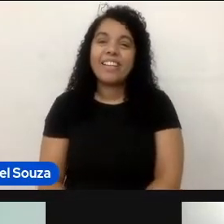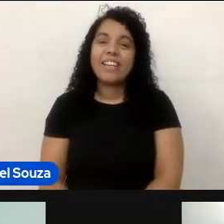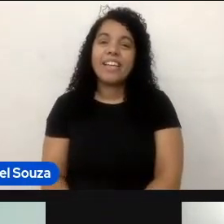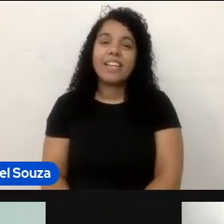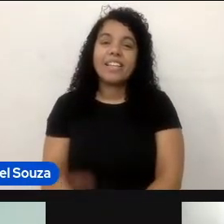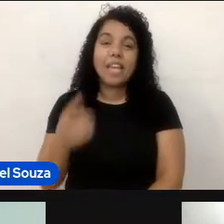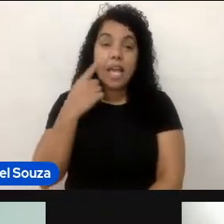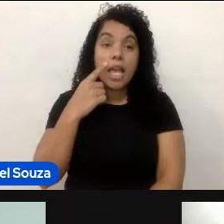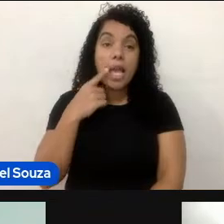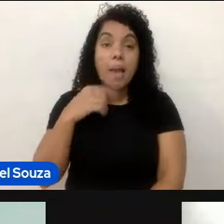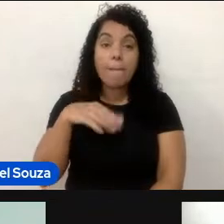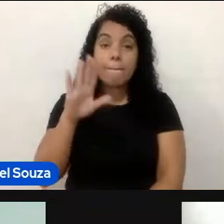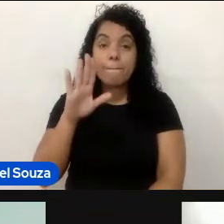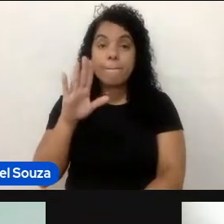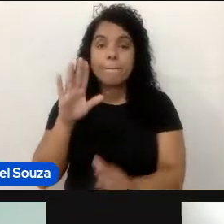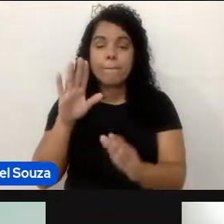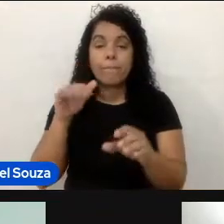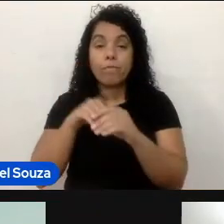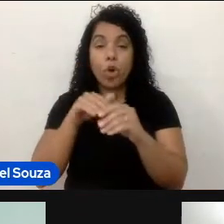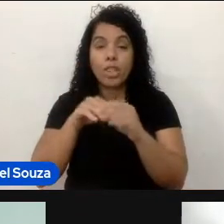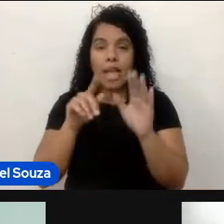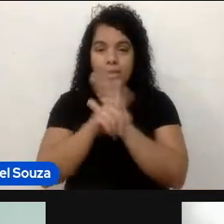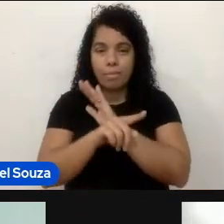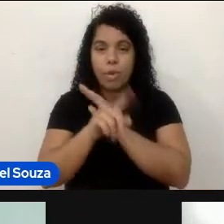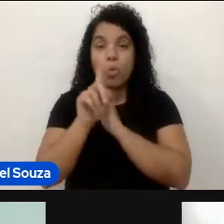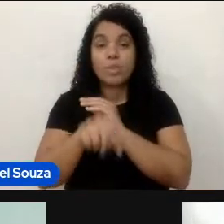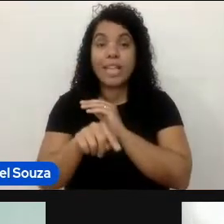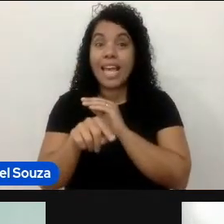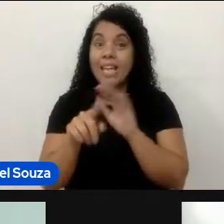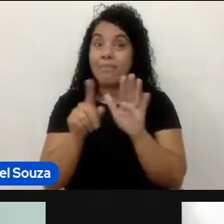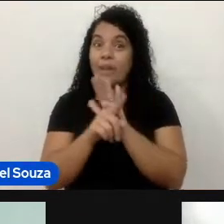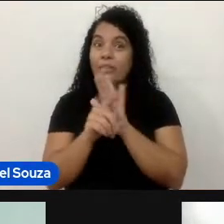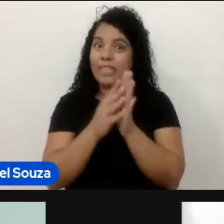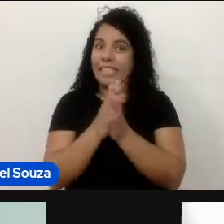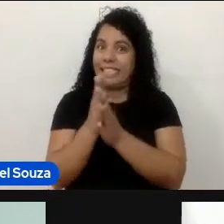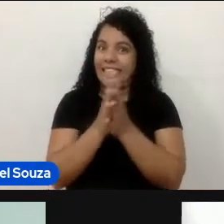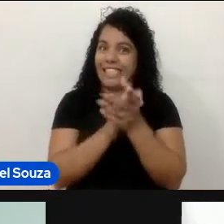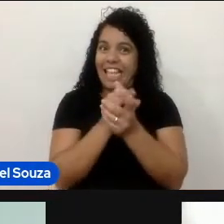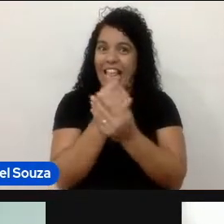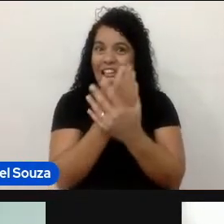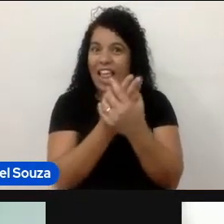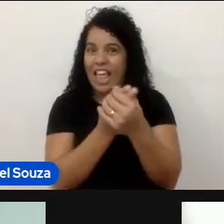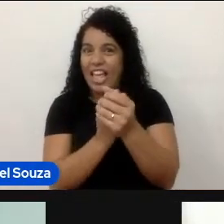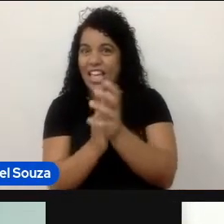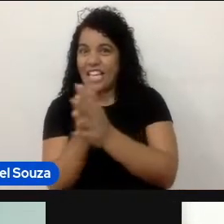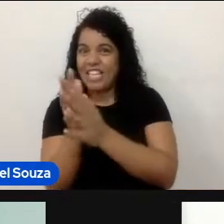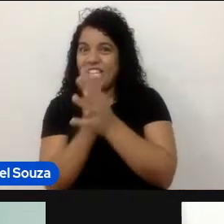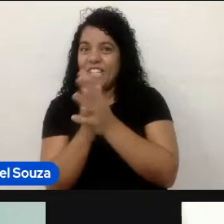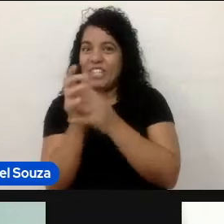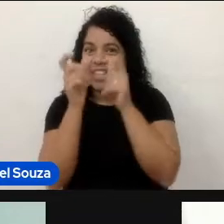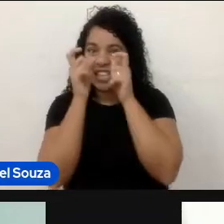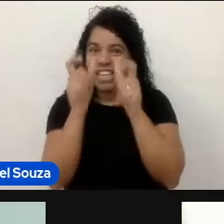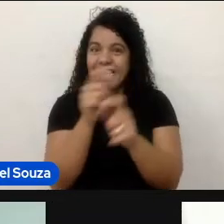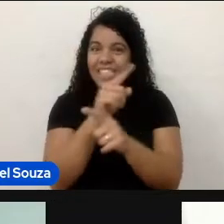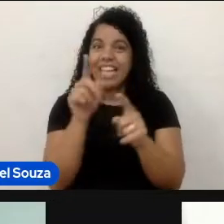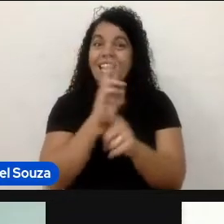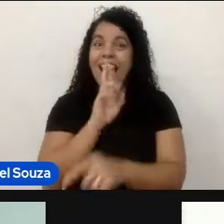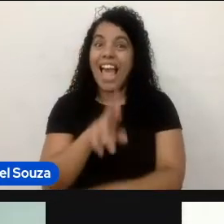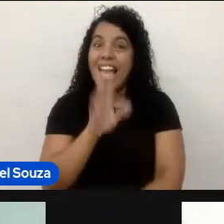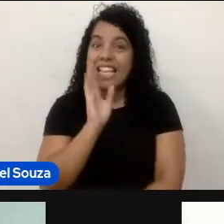mais votada é uma pergunta capciosa aí, estou bem interessada na resposta, que é: eu